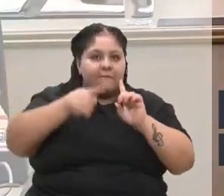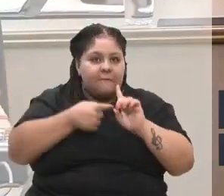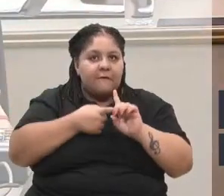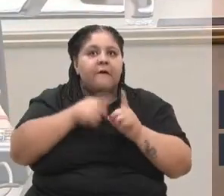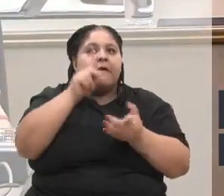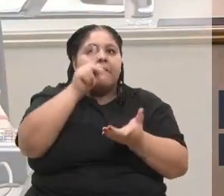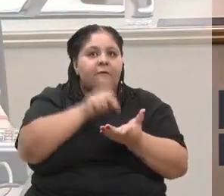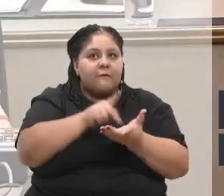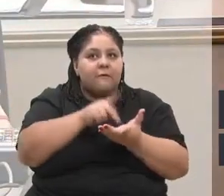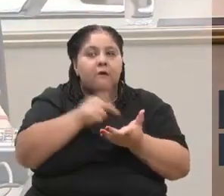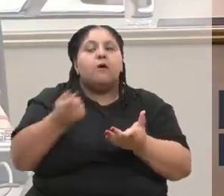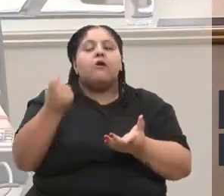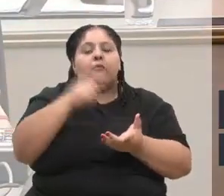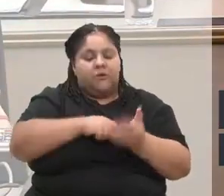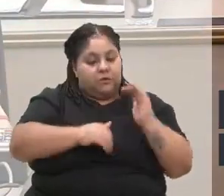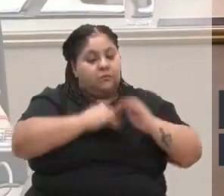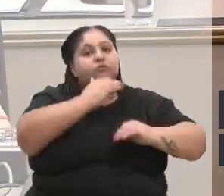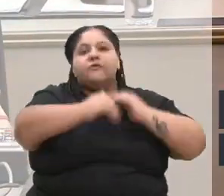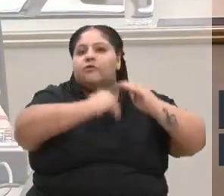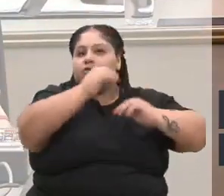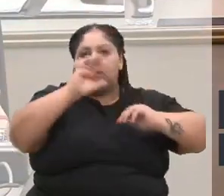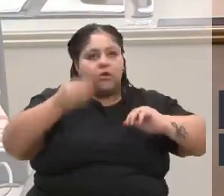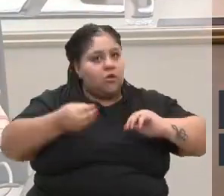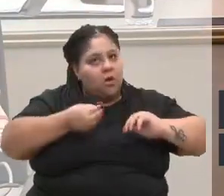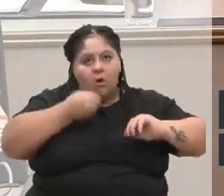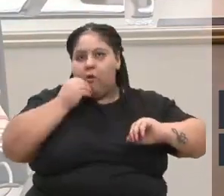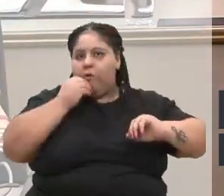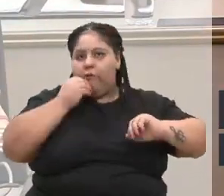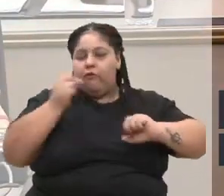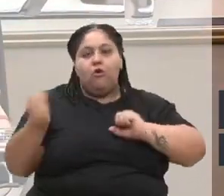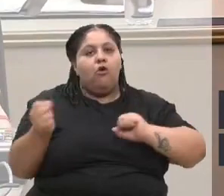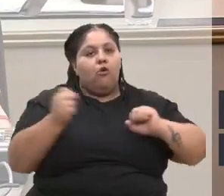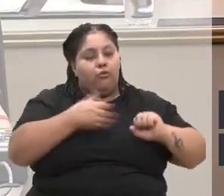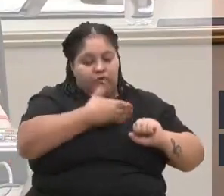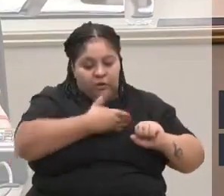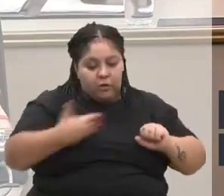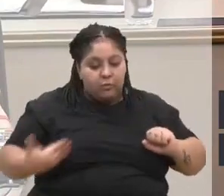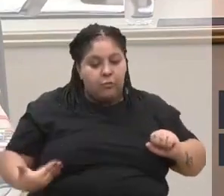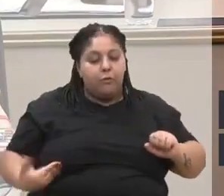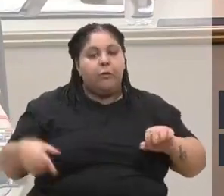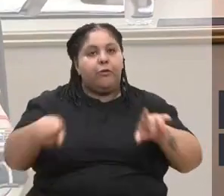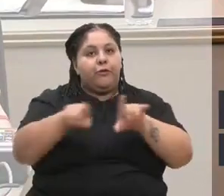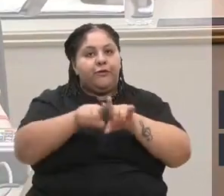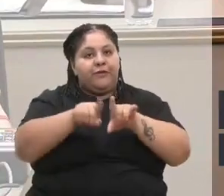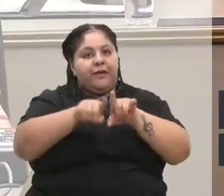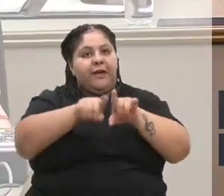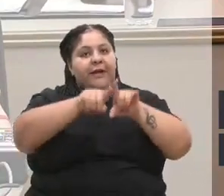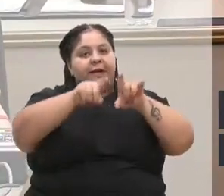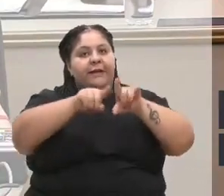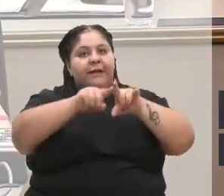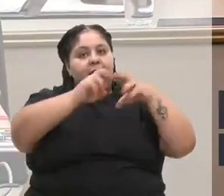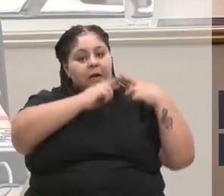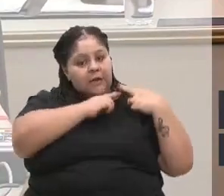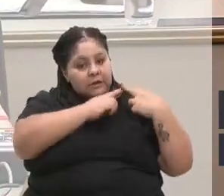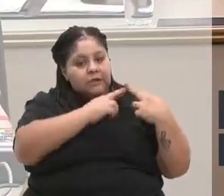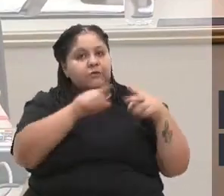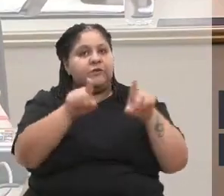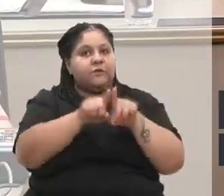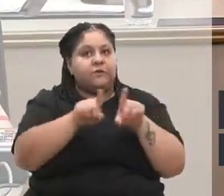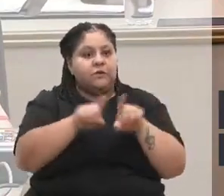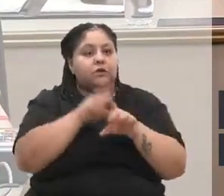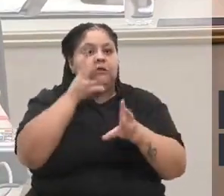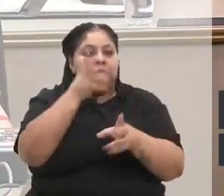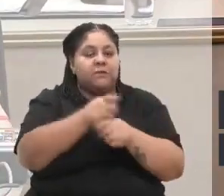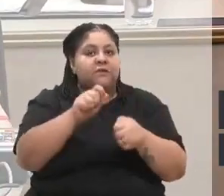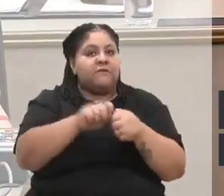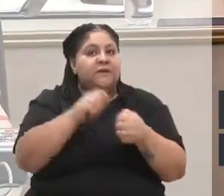evoluir, evidentemente, e o poder público tem responsabilidade sobre isso. Os animais fazem parte da vida das pessoas